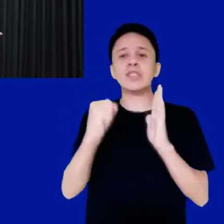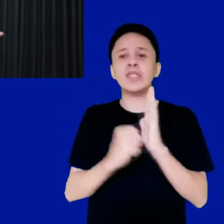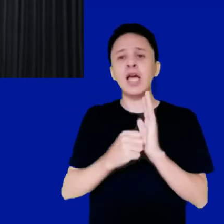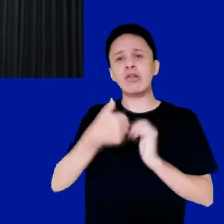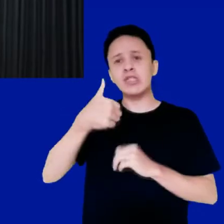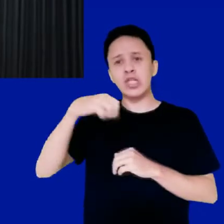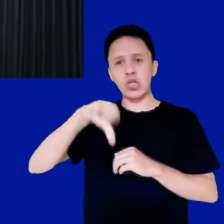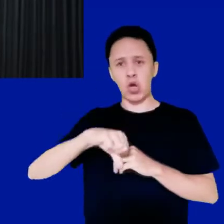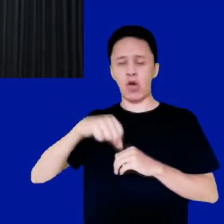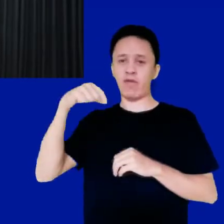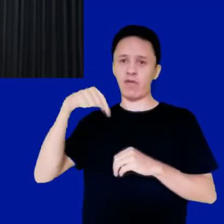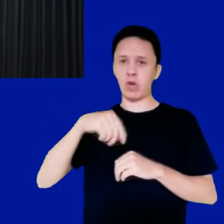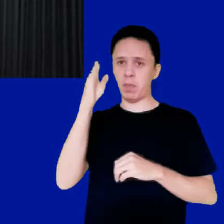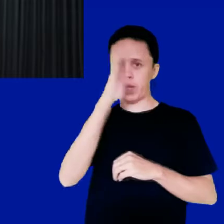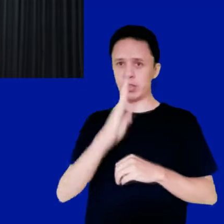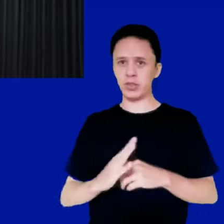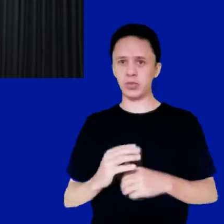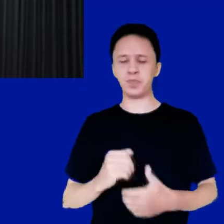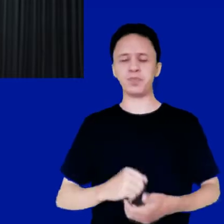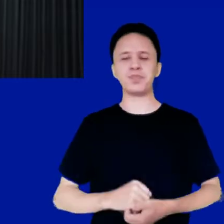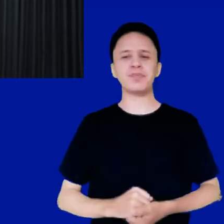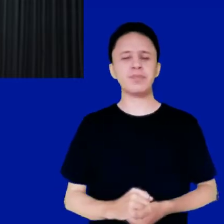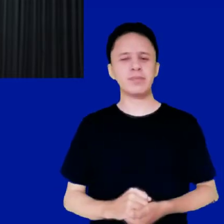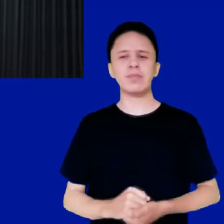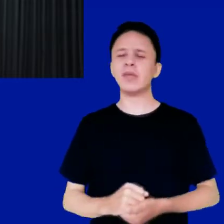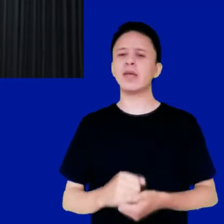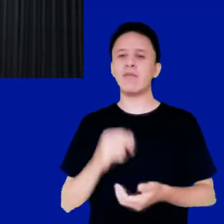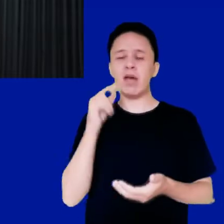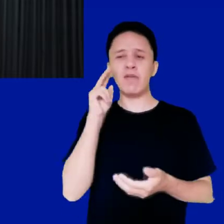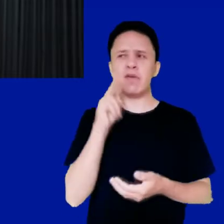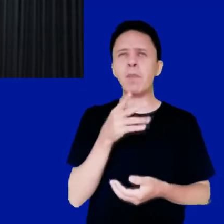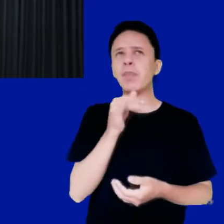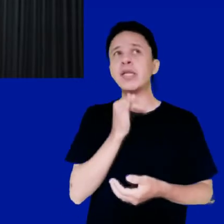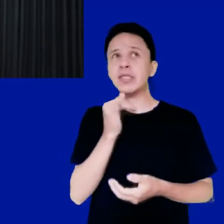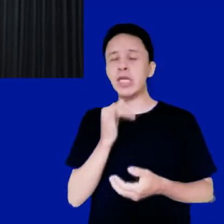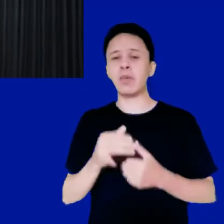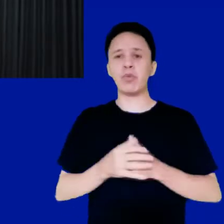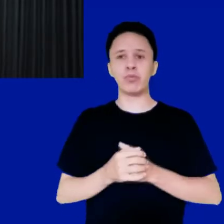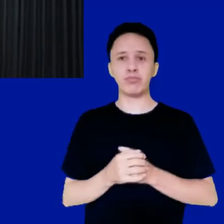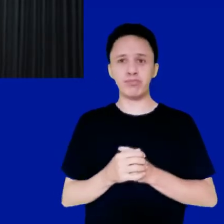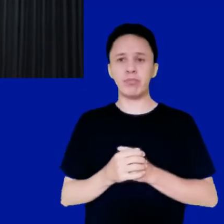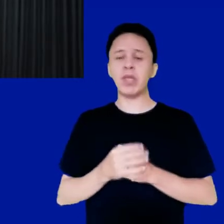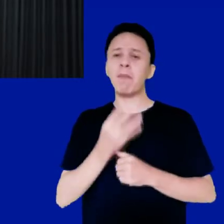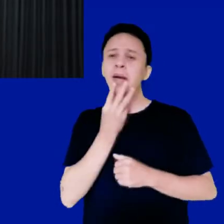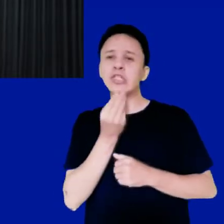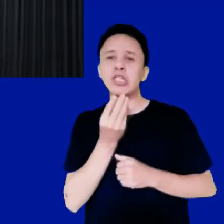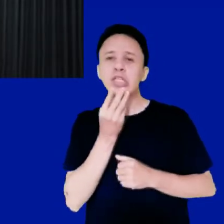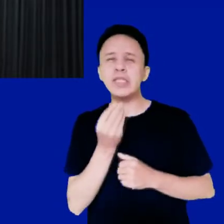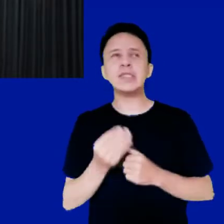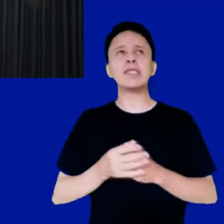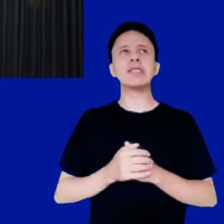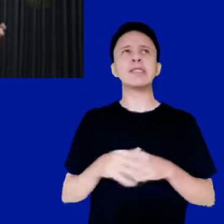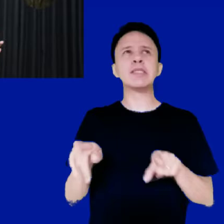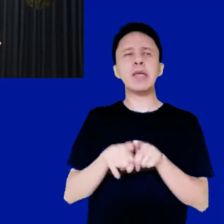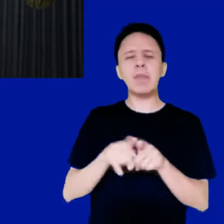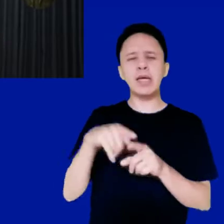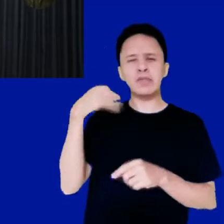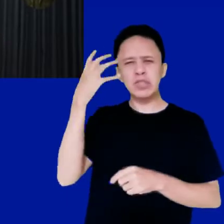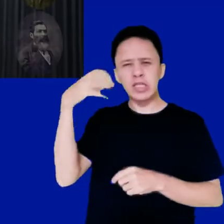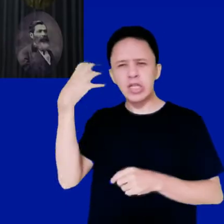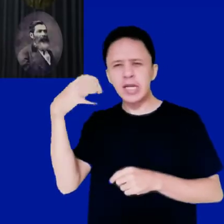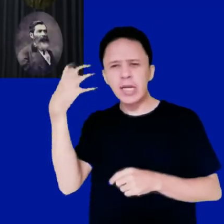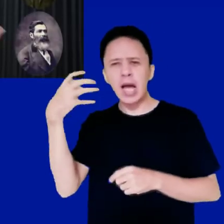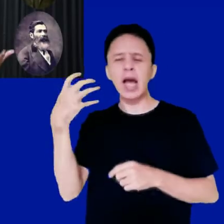do século XIX, beleza? Aqui no Brasil, mais especificamente, no século XIX, a gente vai ver escritores como Machado de